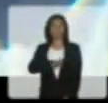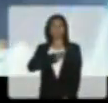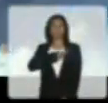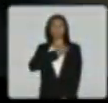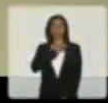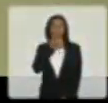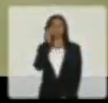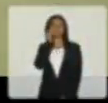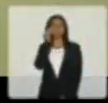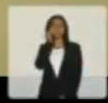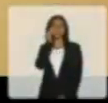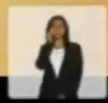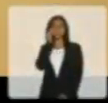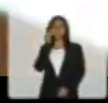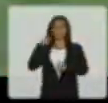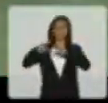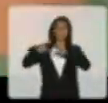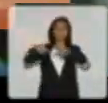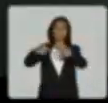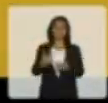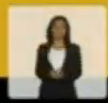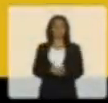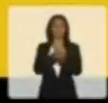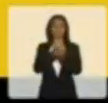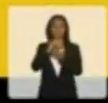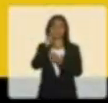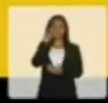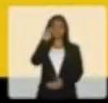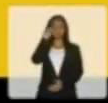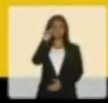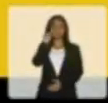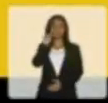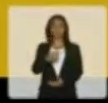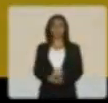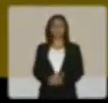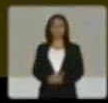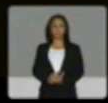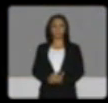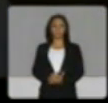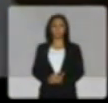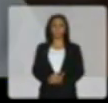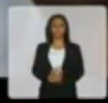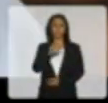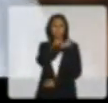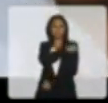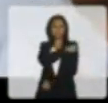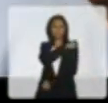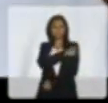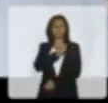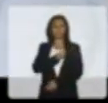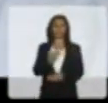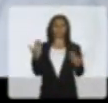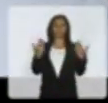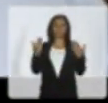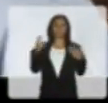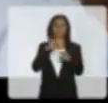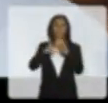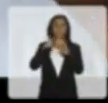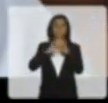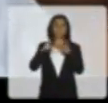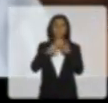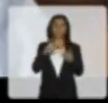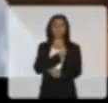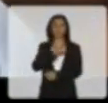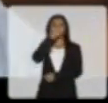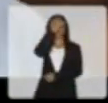coragem experiência são quatro vai o estado do rio vive hoje uma crise que afeta